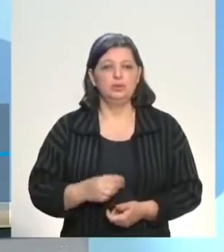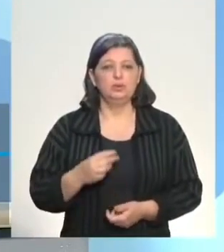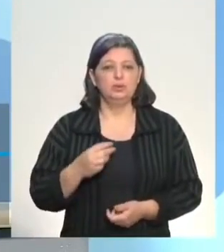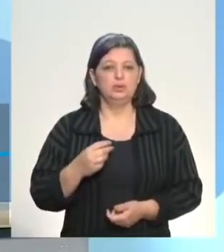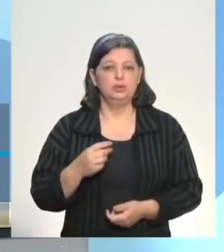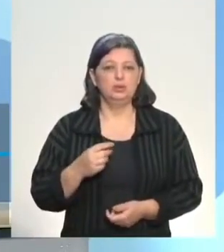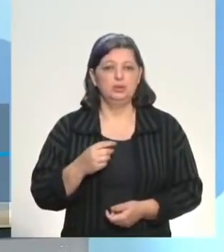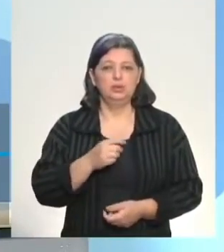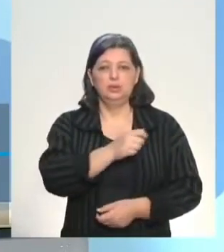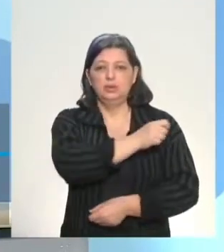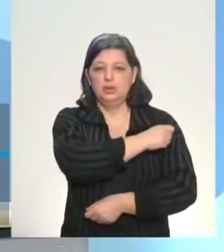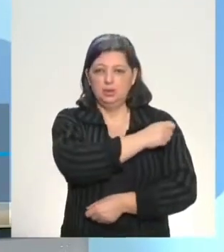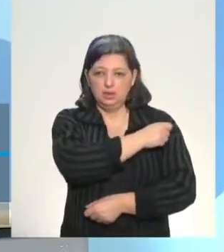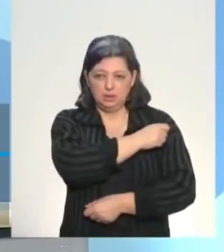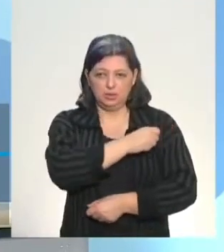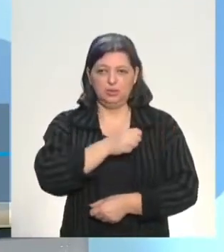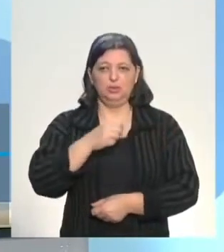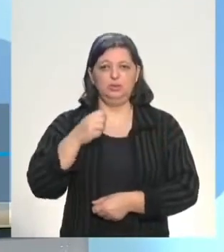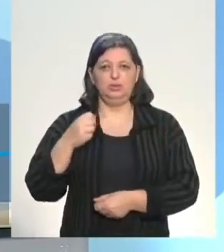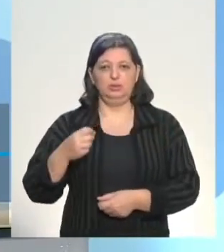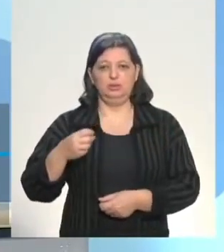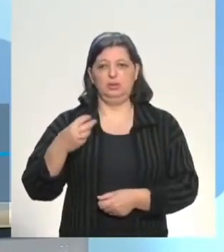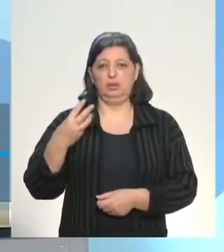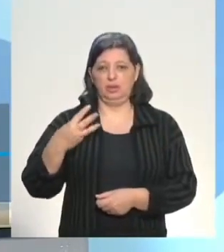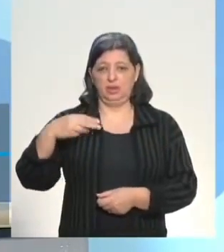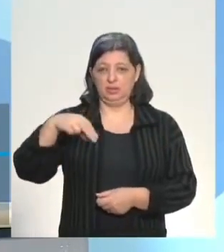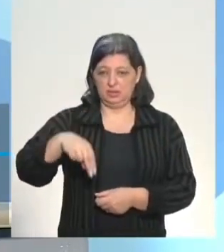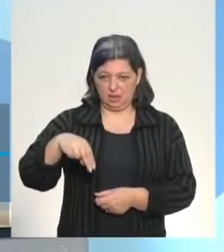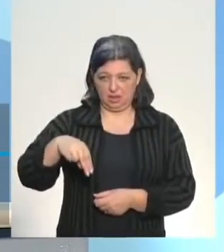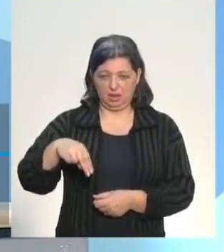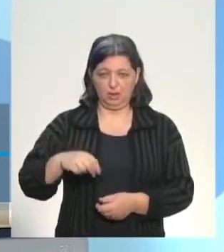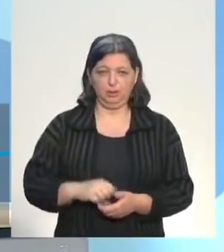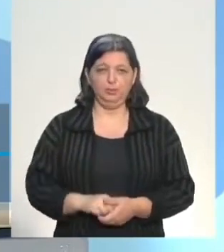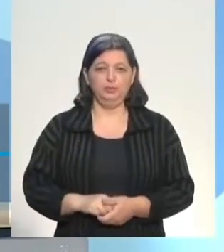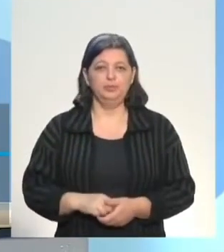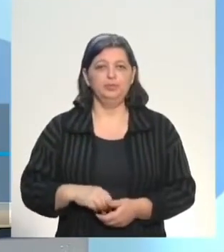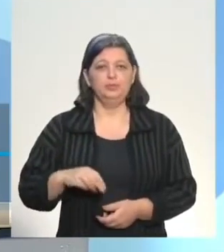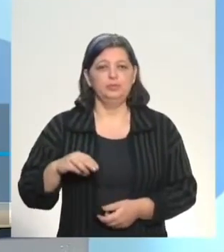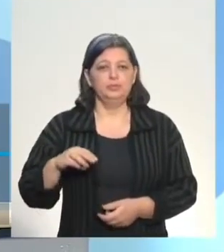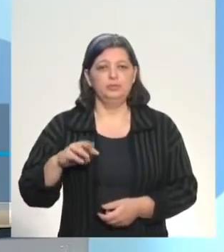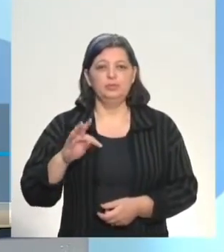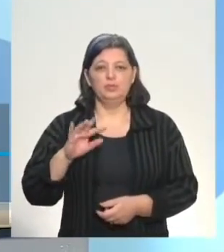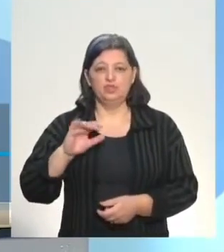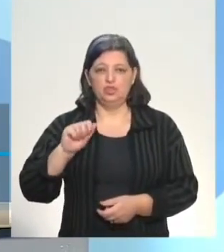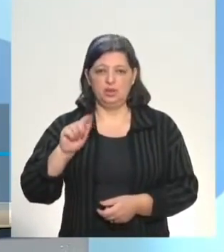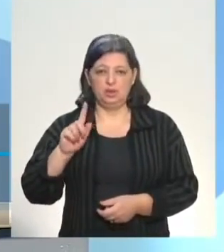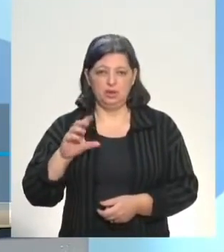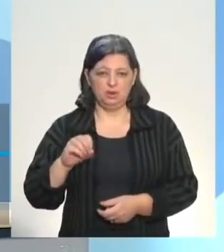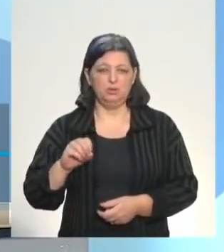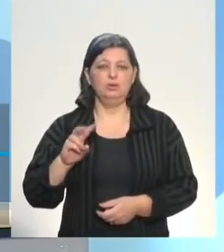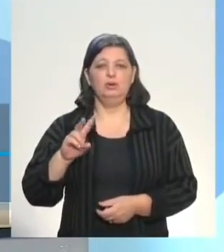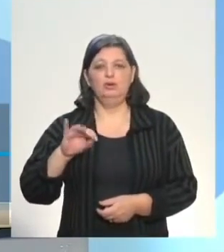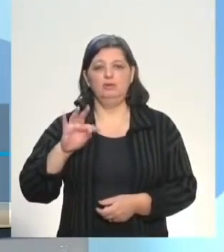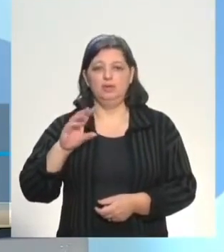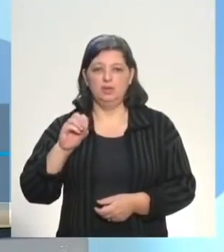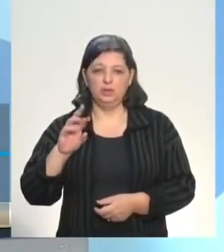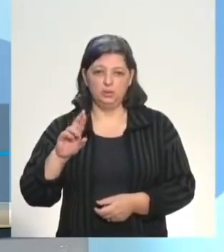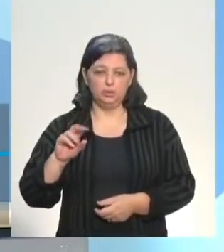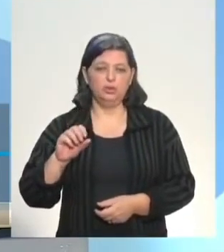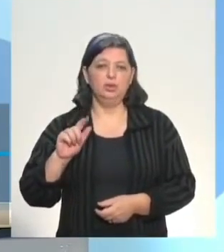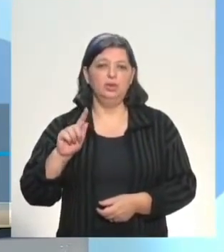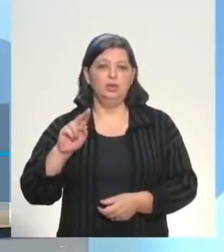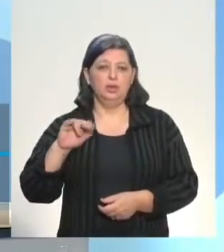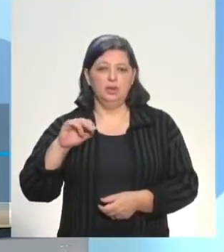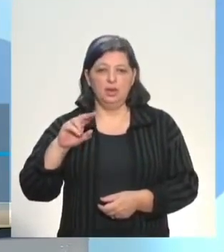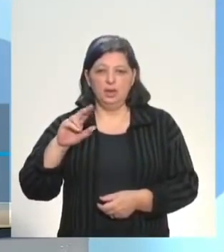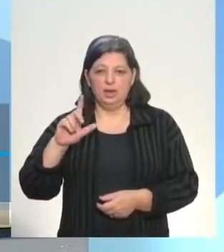os alunos Elcio, Maria Eduarda, Heloísa, Tiago, Vitor, Guilherme,